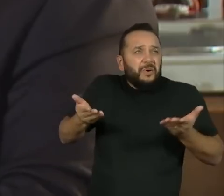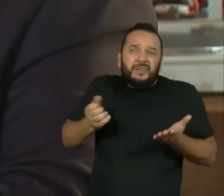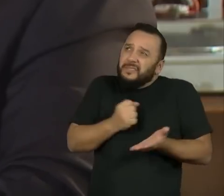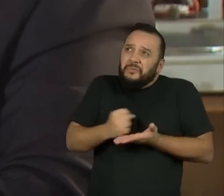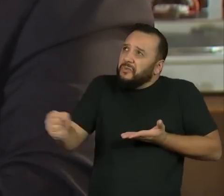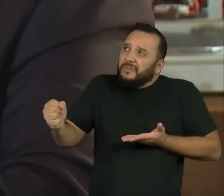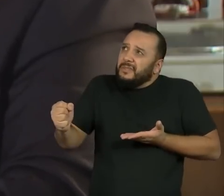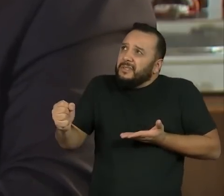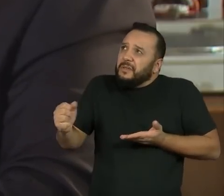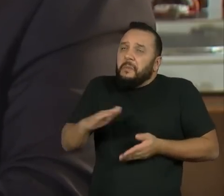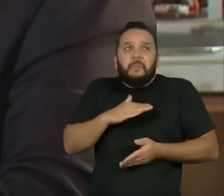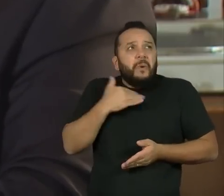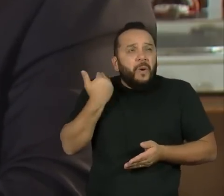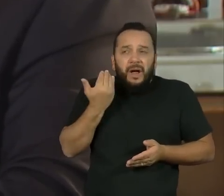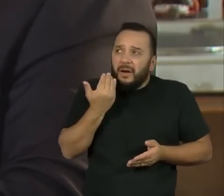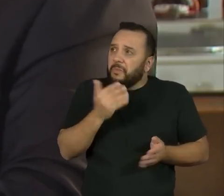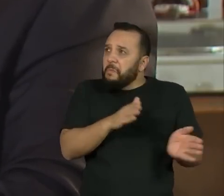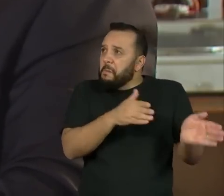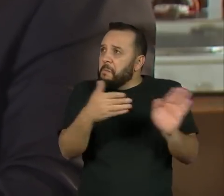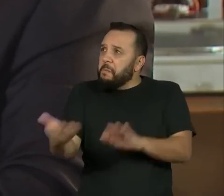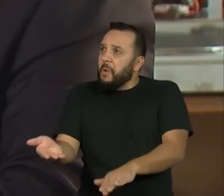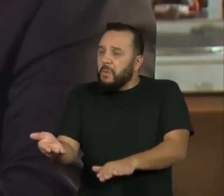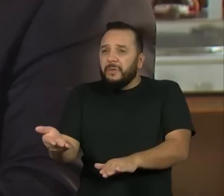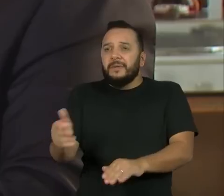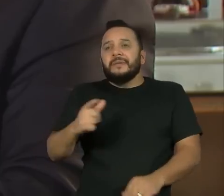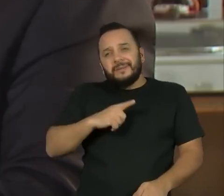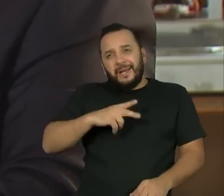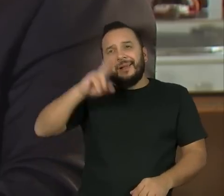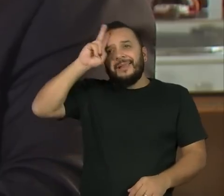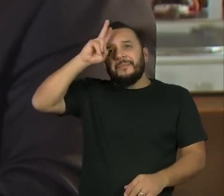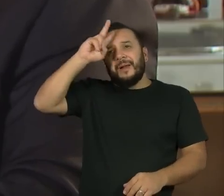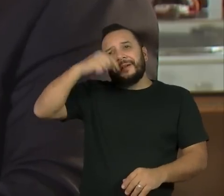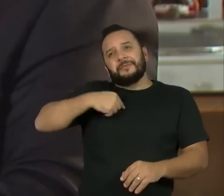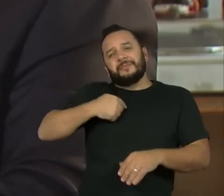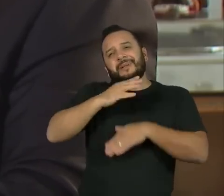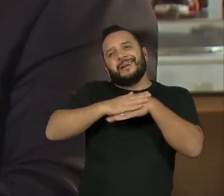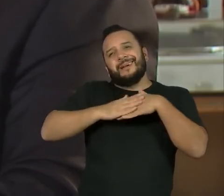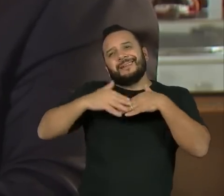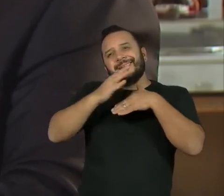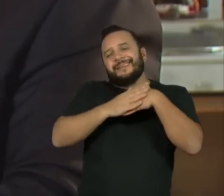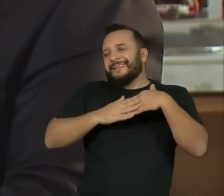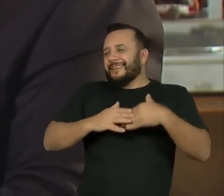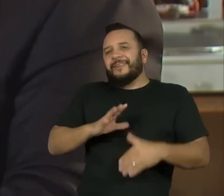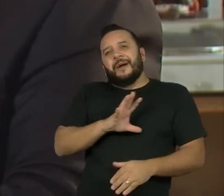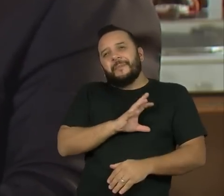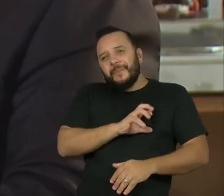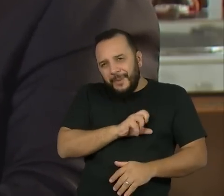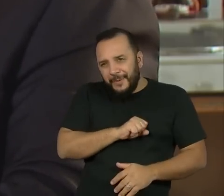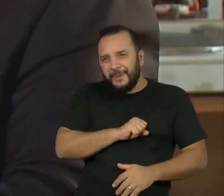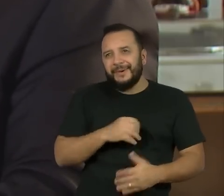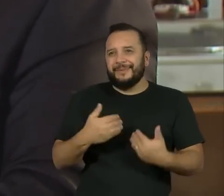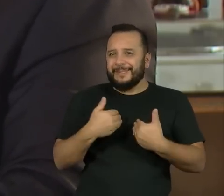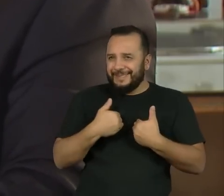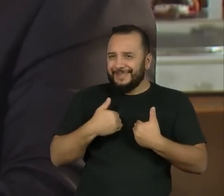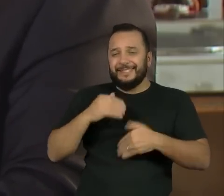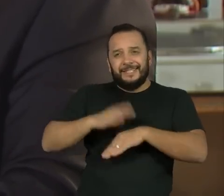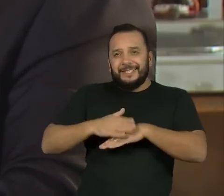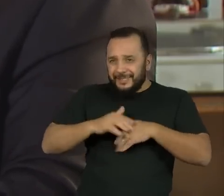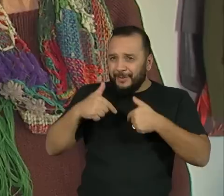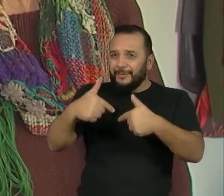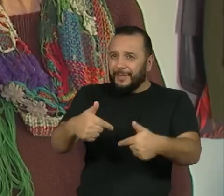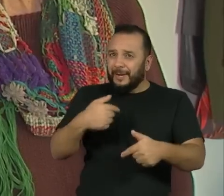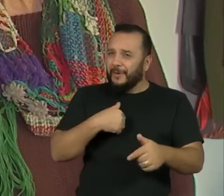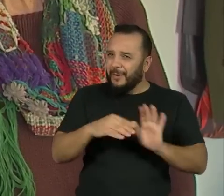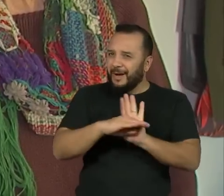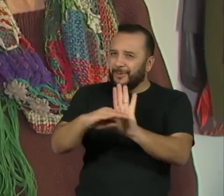ficará. Né? Ficará naquilo que é o afeto, ficará naquilo que é a ação que desenvolveu, aquilo que